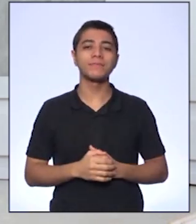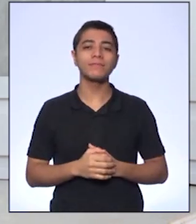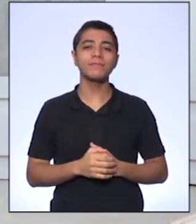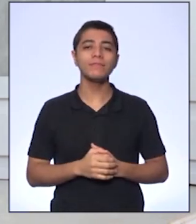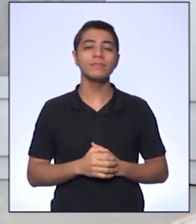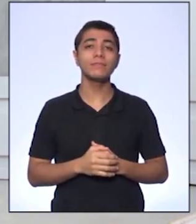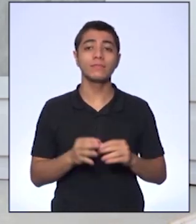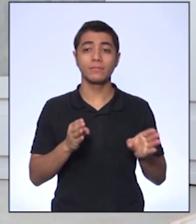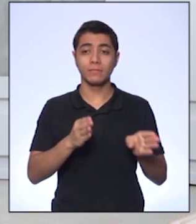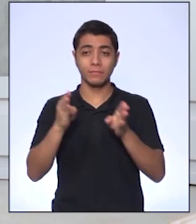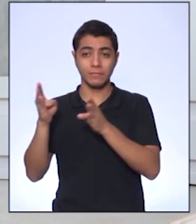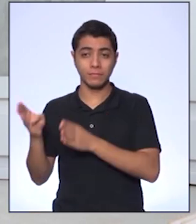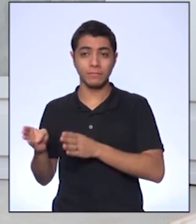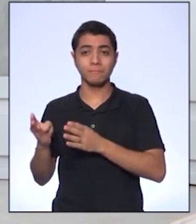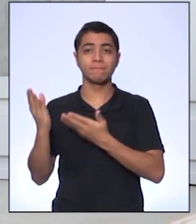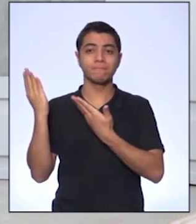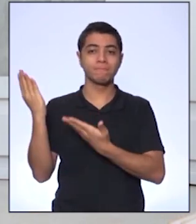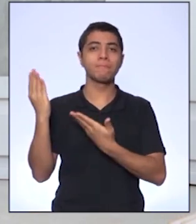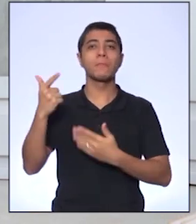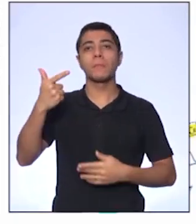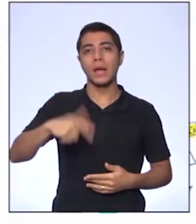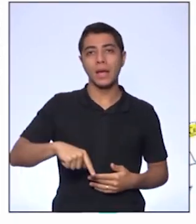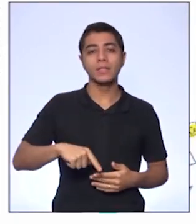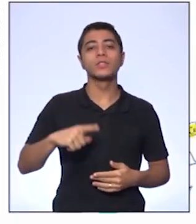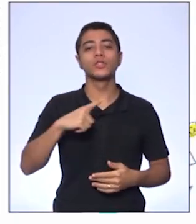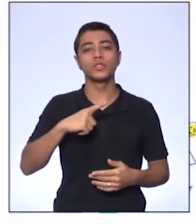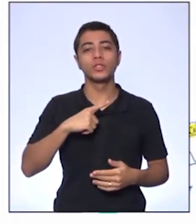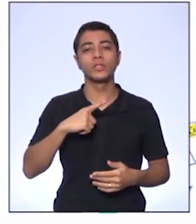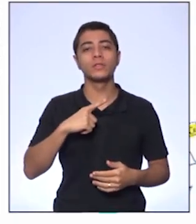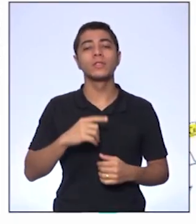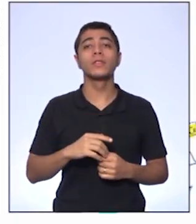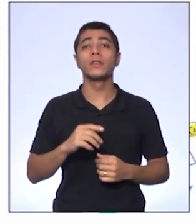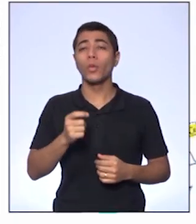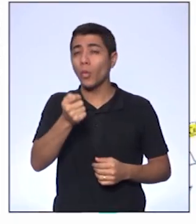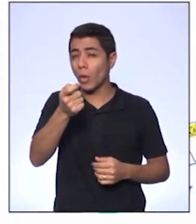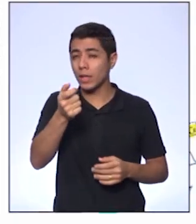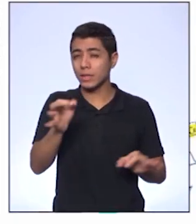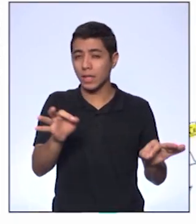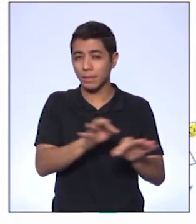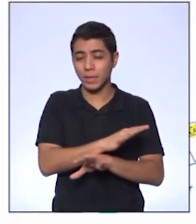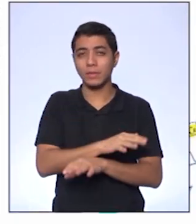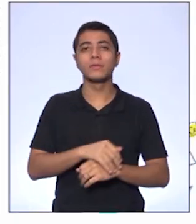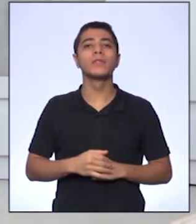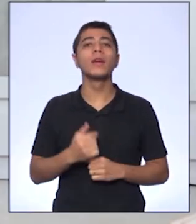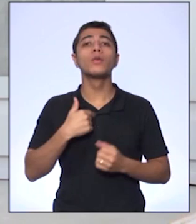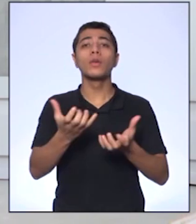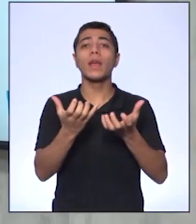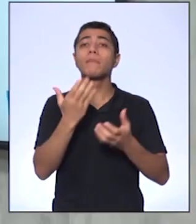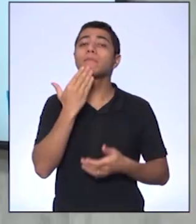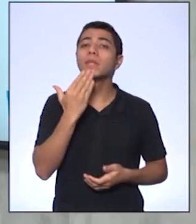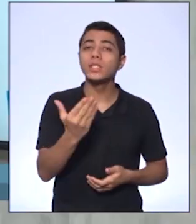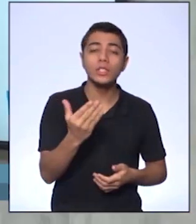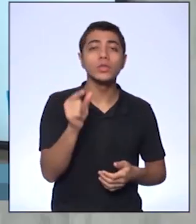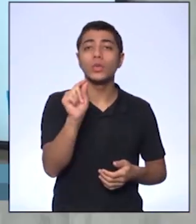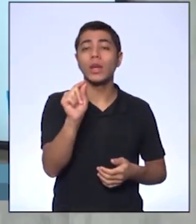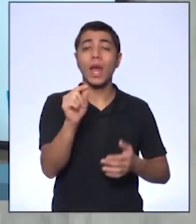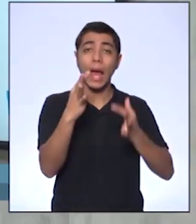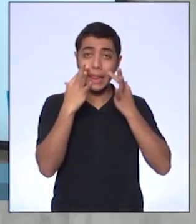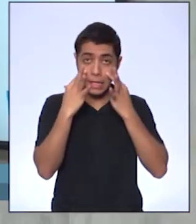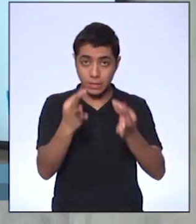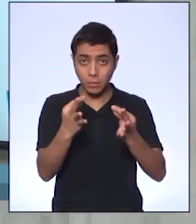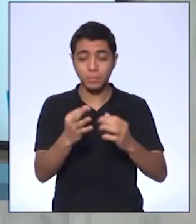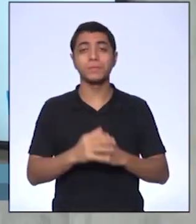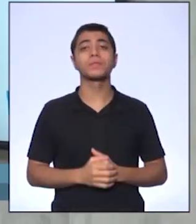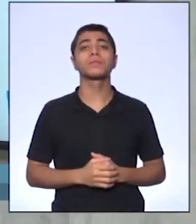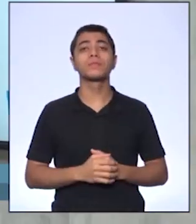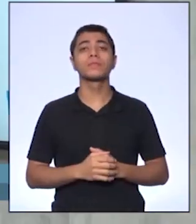para você, tá certo? A justificativa e a gente está acabando. Queria pedir agora para você o seguinte, ó, presta atenção. A gente passou